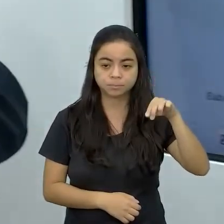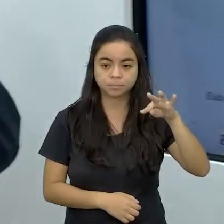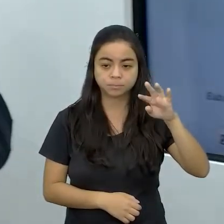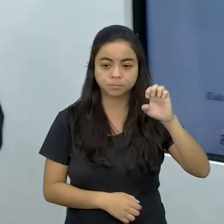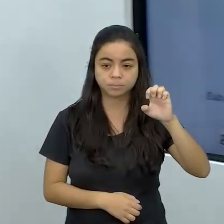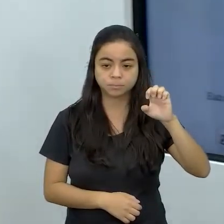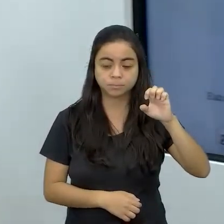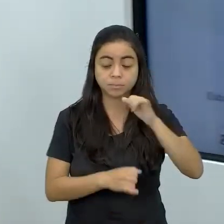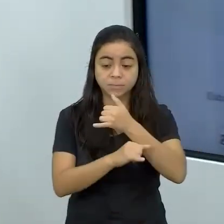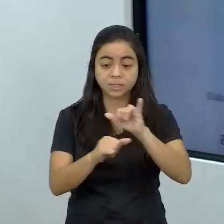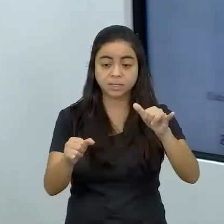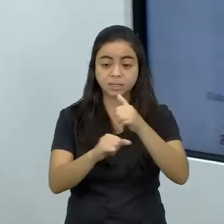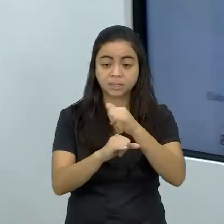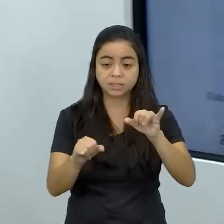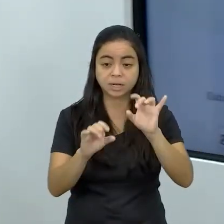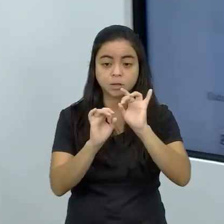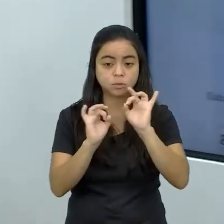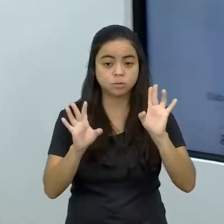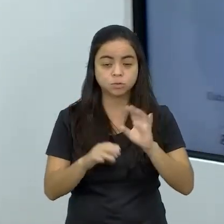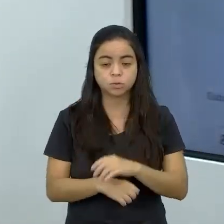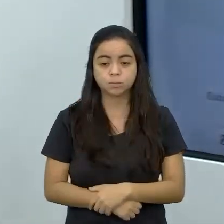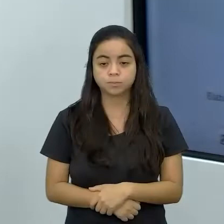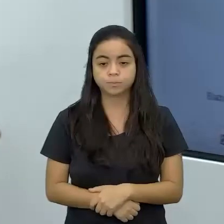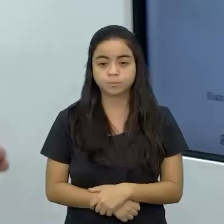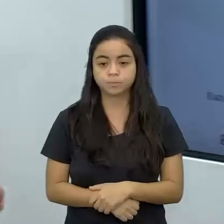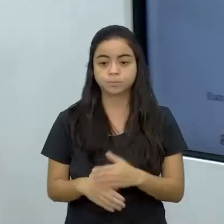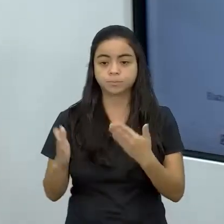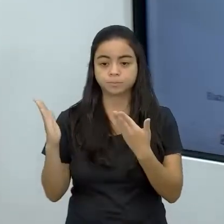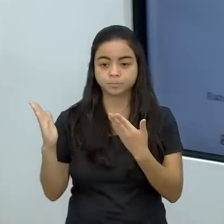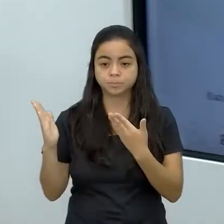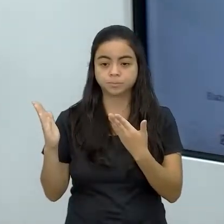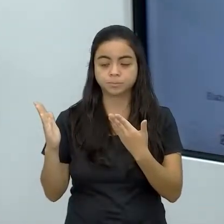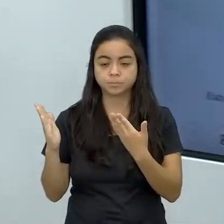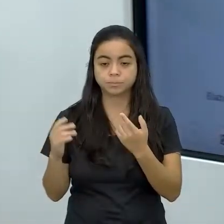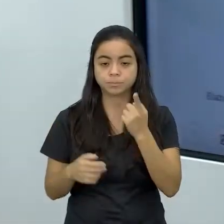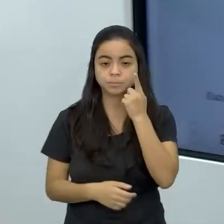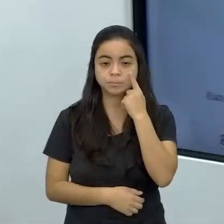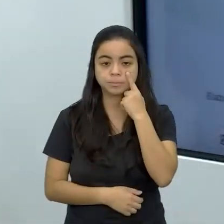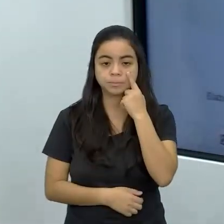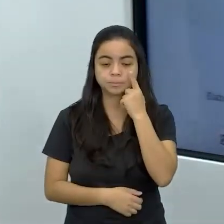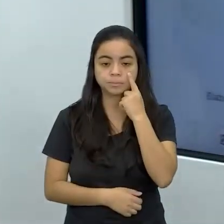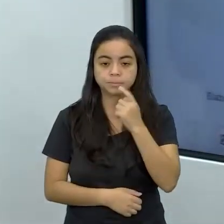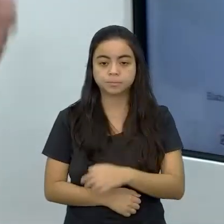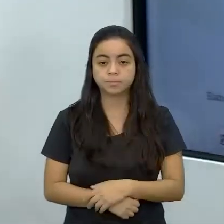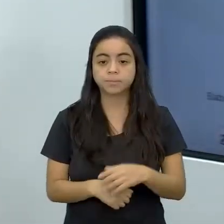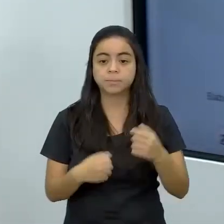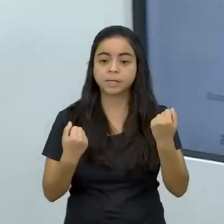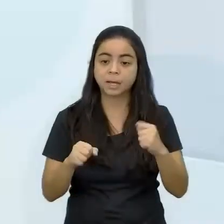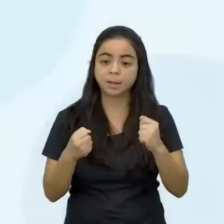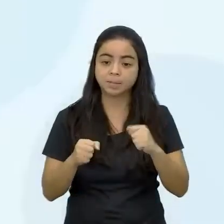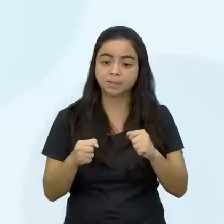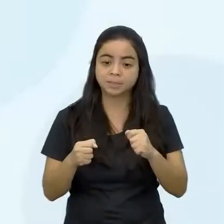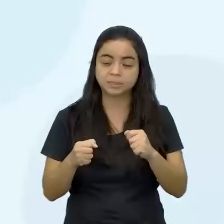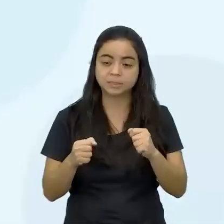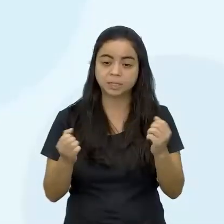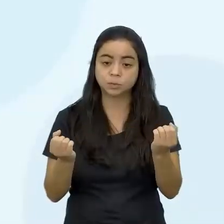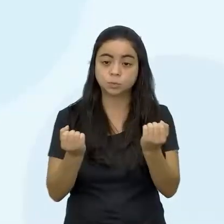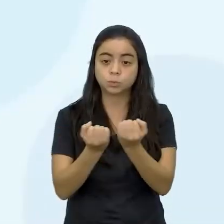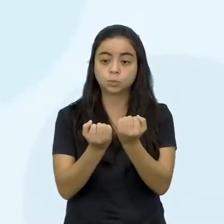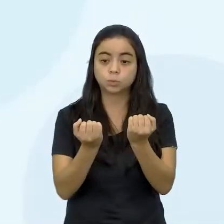vamos pensar só na corrente elétrica vamos para a tela de novo olha lá na corrente elétrica eu vou precisar de um condutor